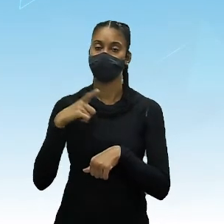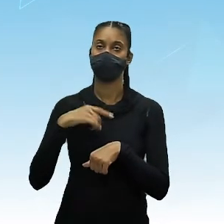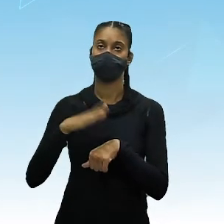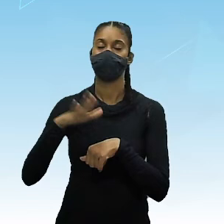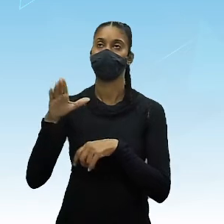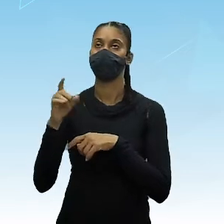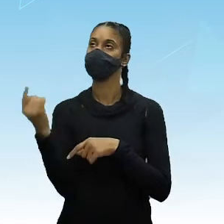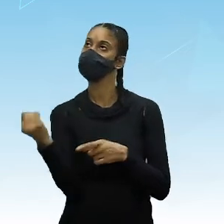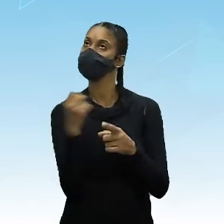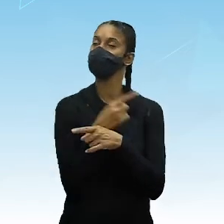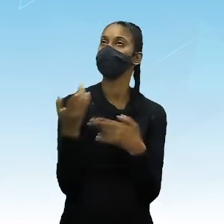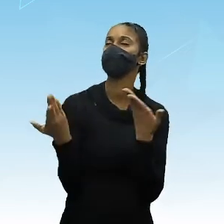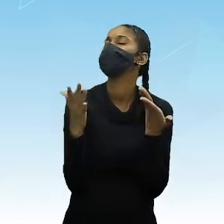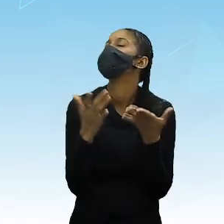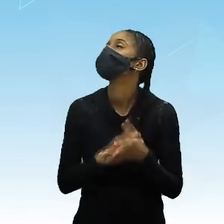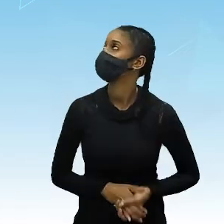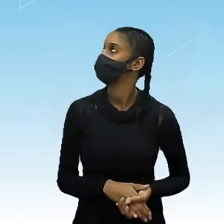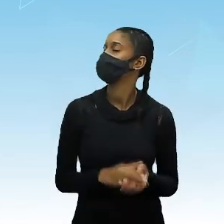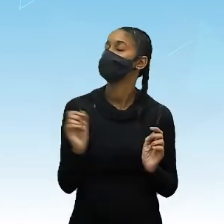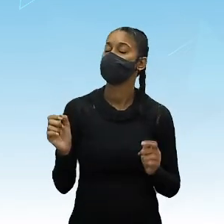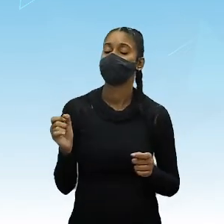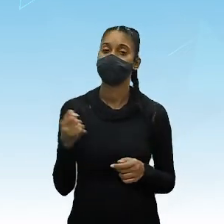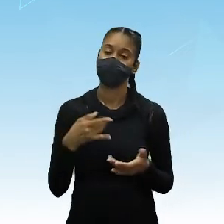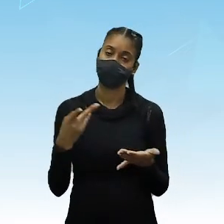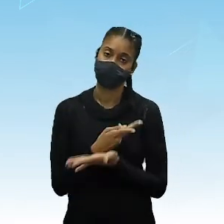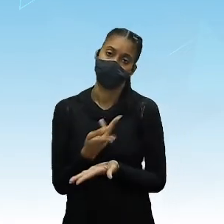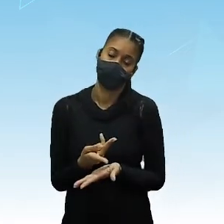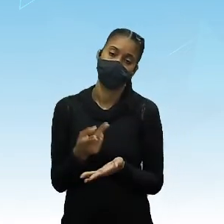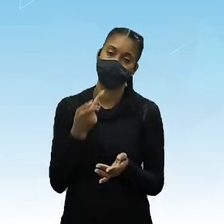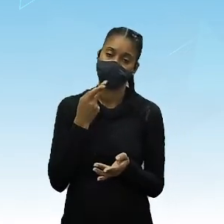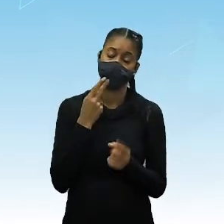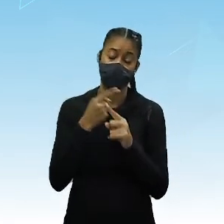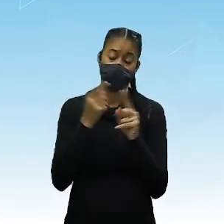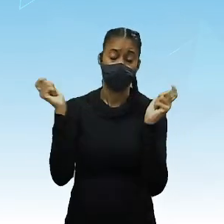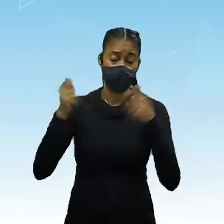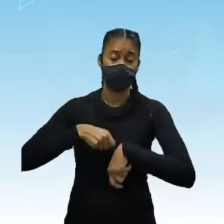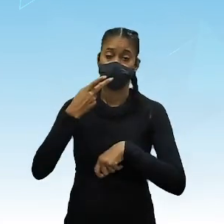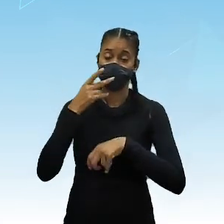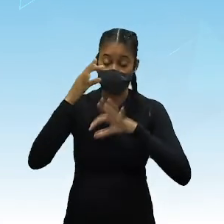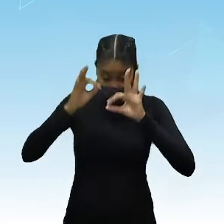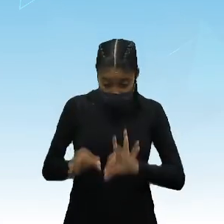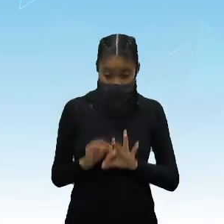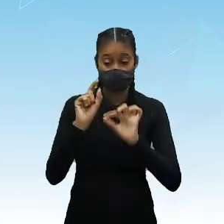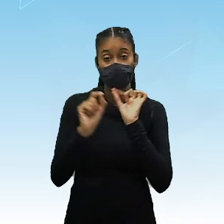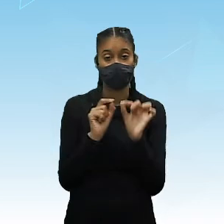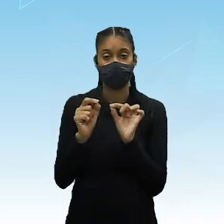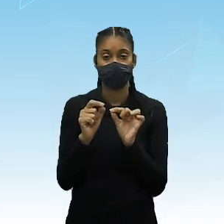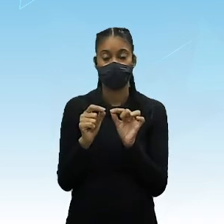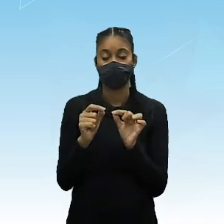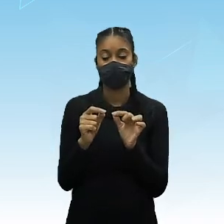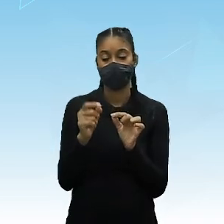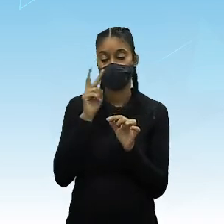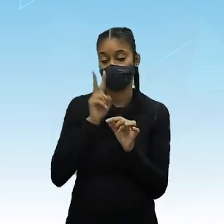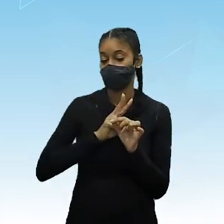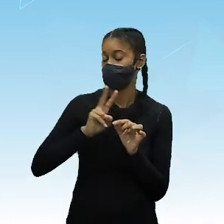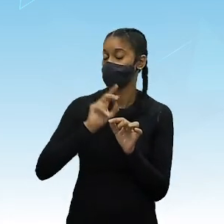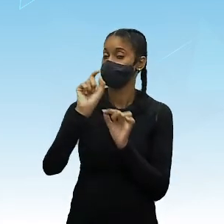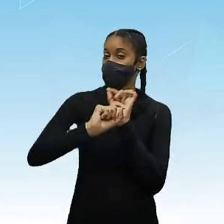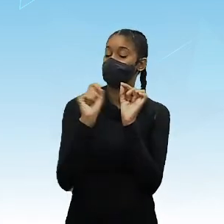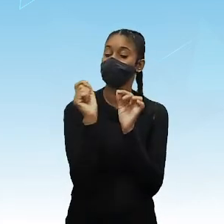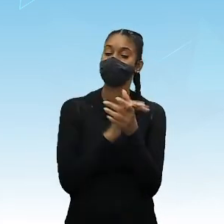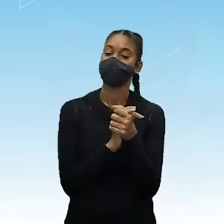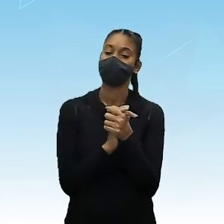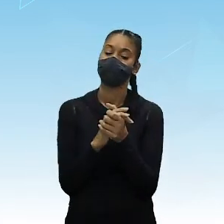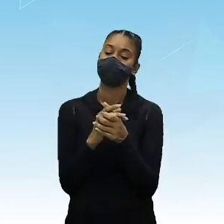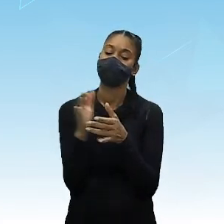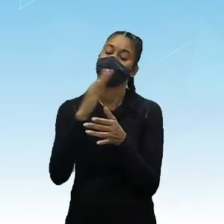do que solvente. Isso estaria completamente errado. Mas eu posso falar que, proporcionalmente, do nosso lado direito